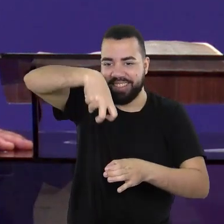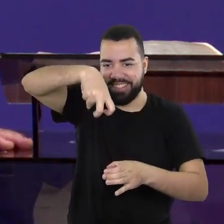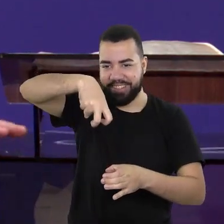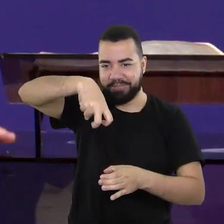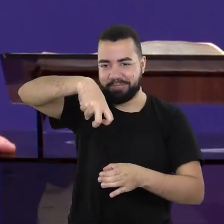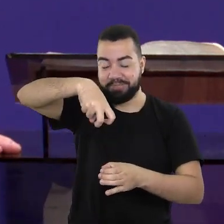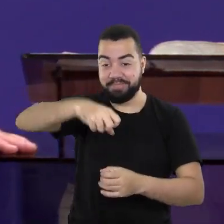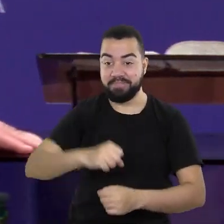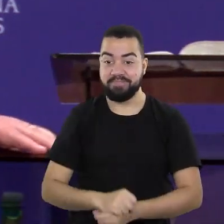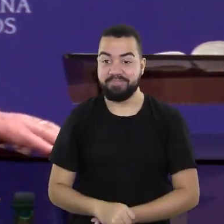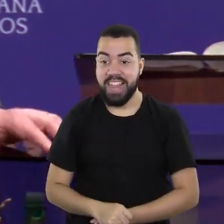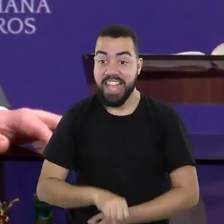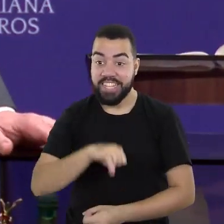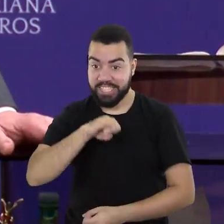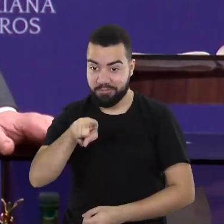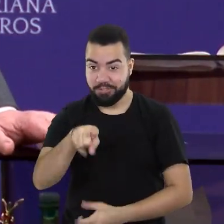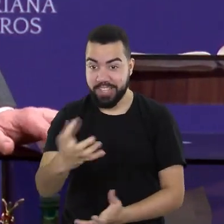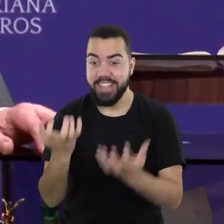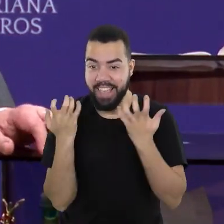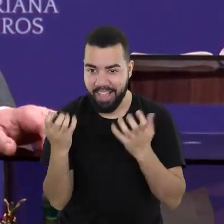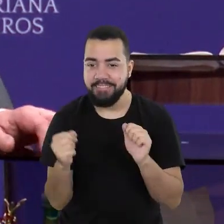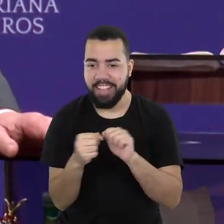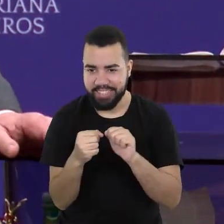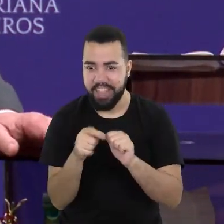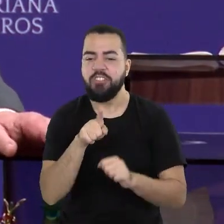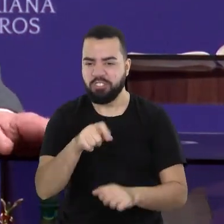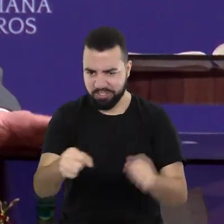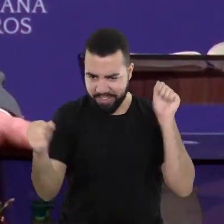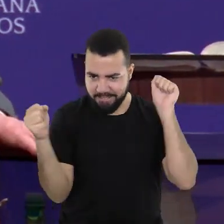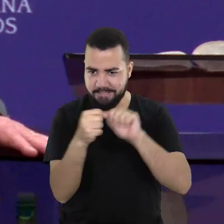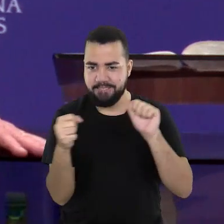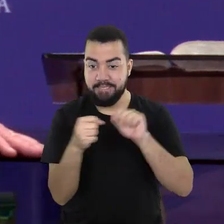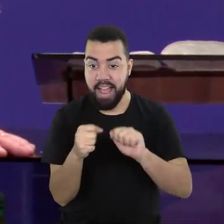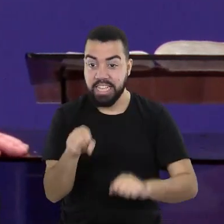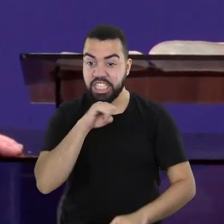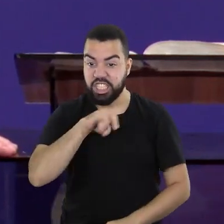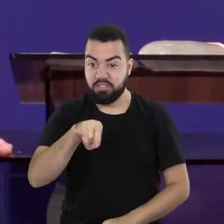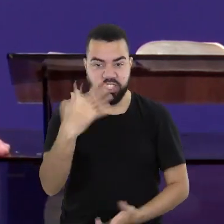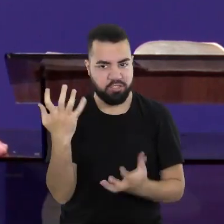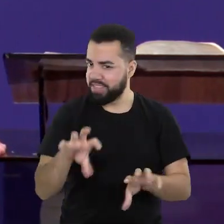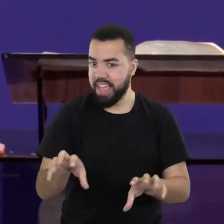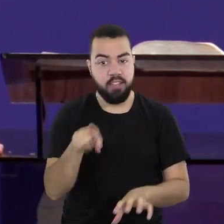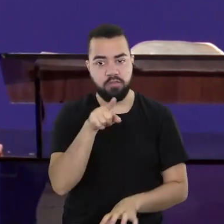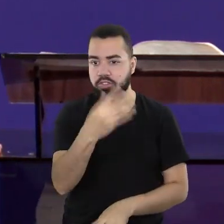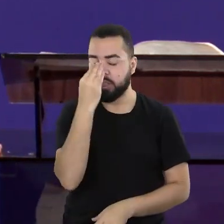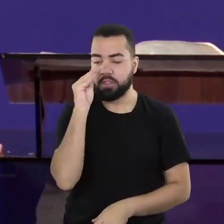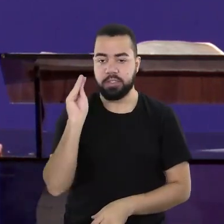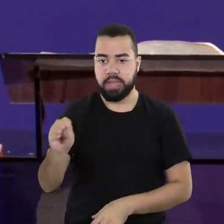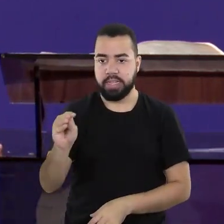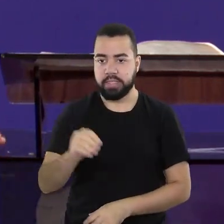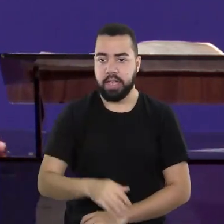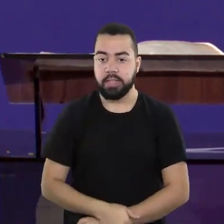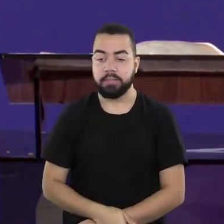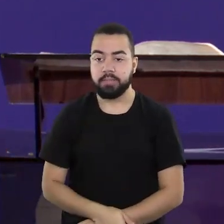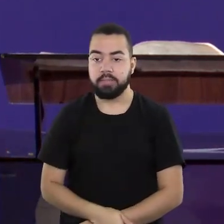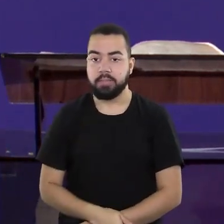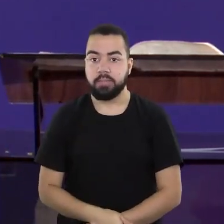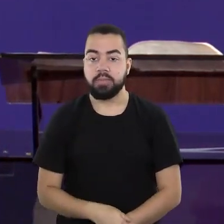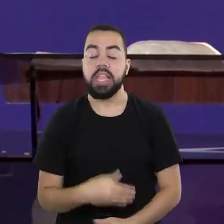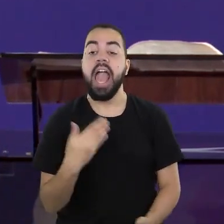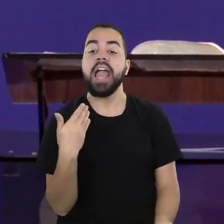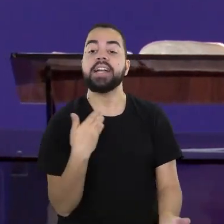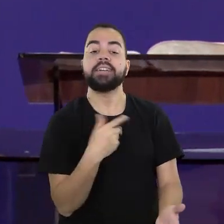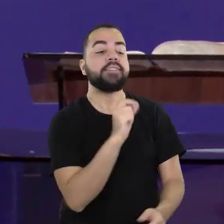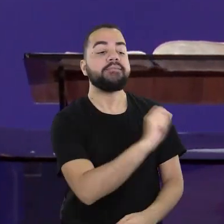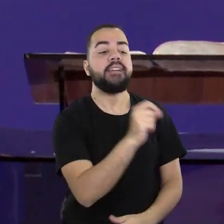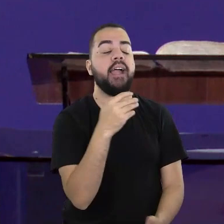Se você quiser fazer, você faz. Se você não quiser, você não faz. Não é com você. Ema, ema, ema, cada um